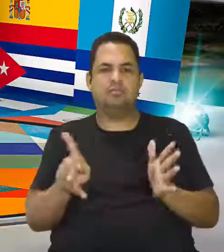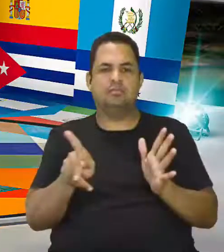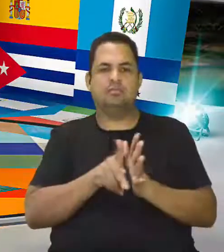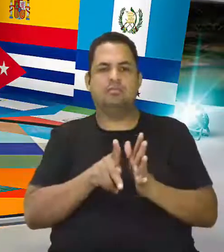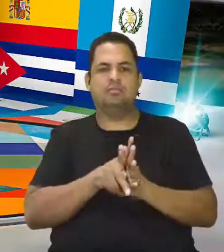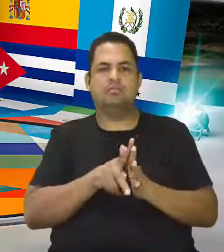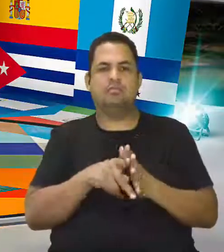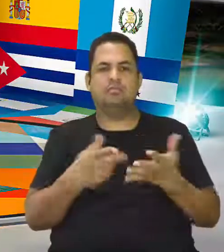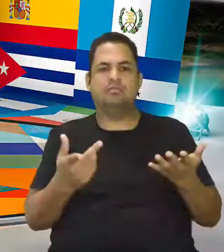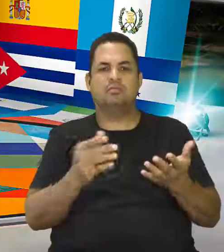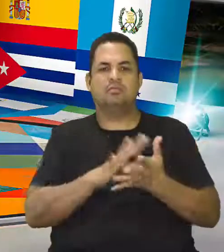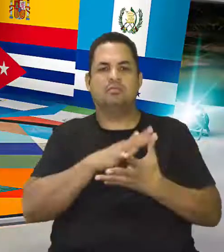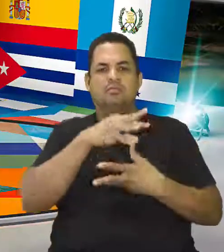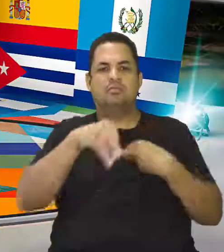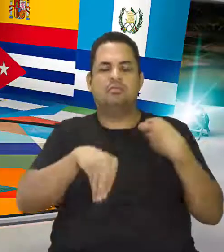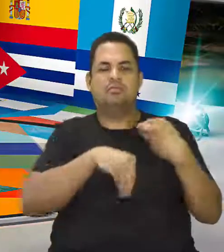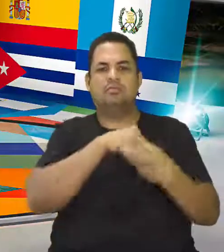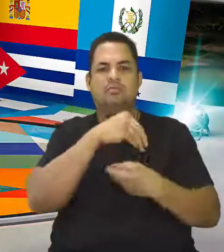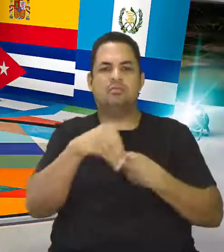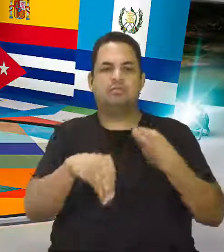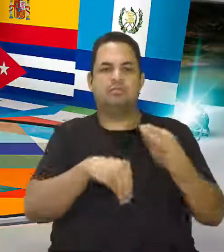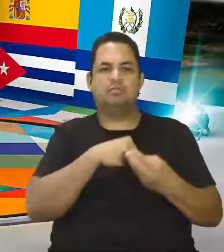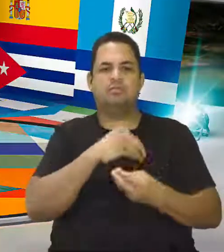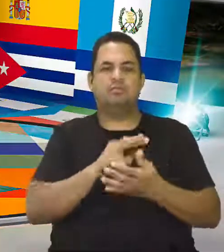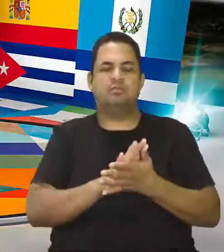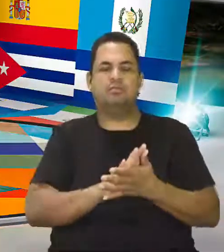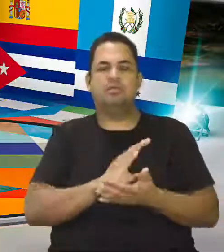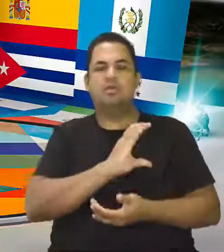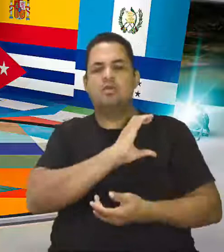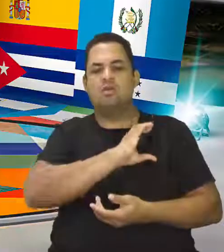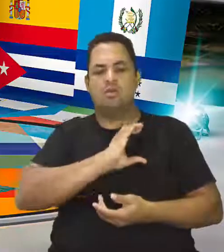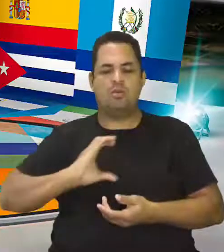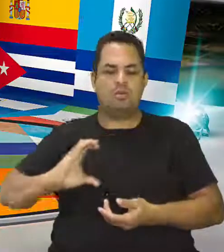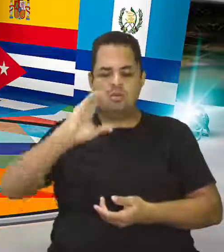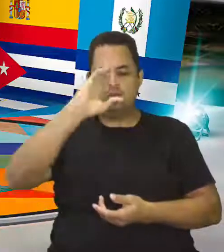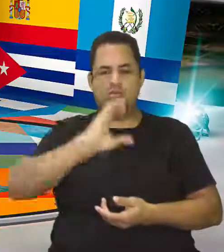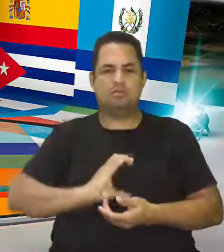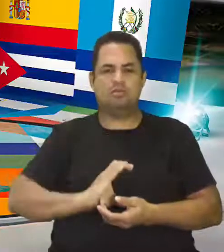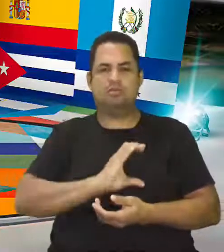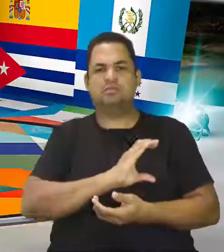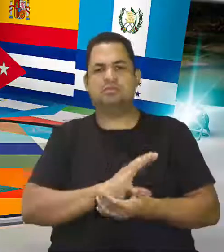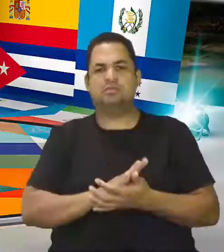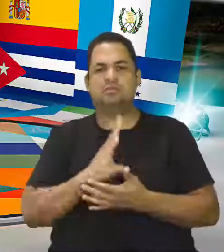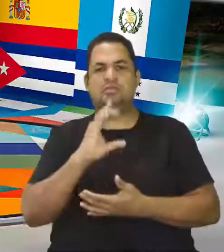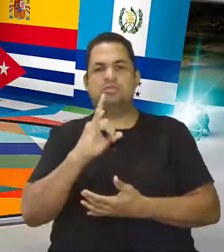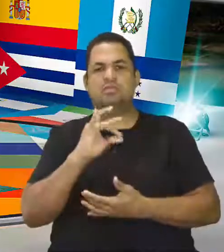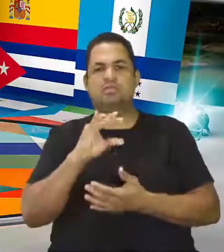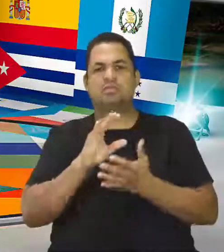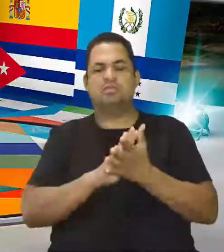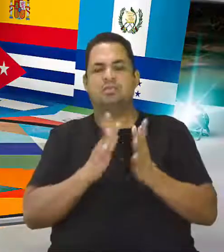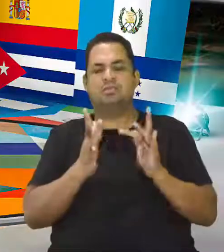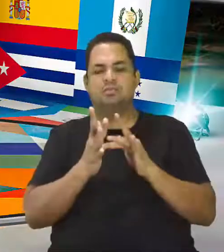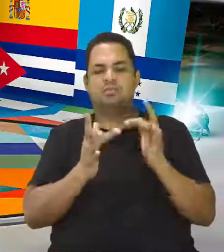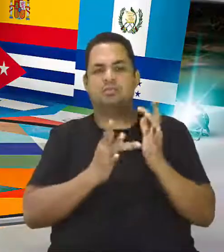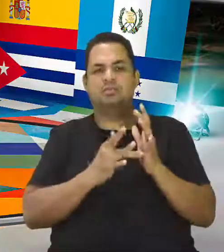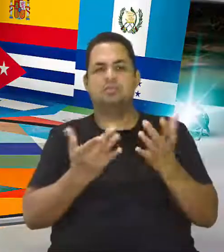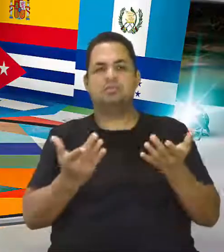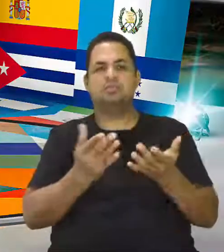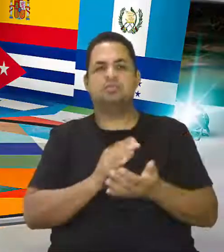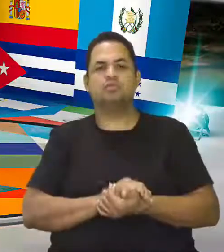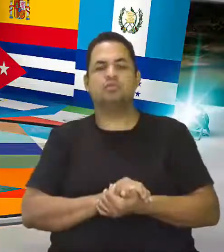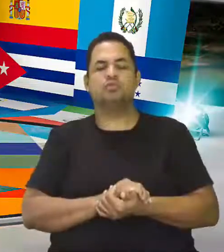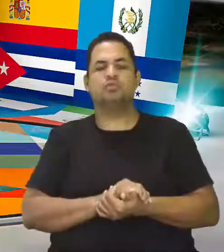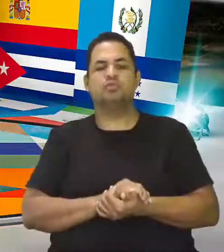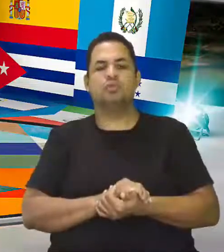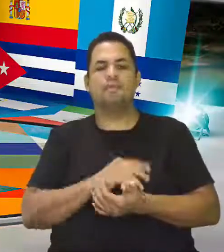em misturar o catolicismo, o cristianismo com o lado pagão. Quando